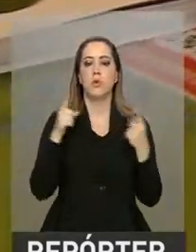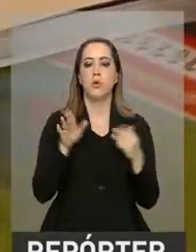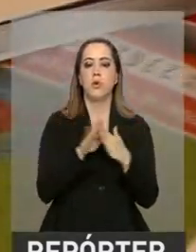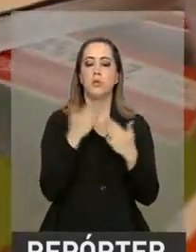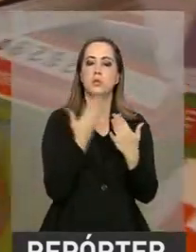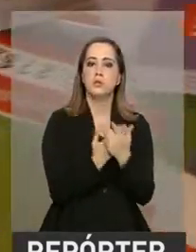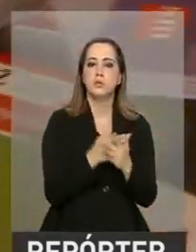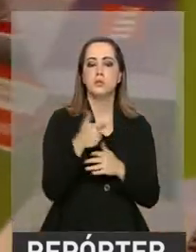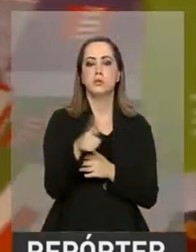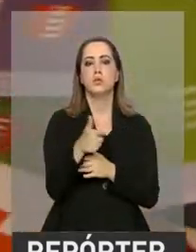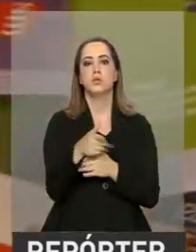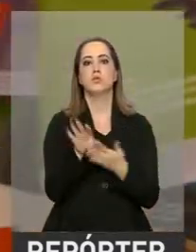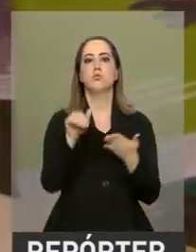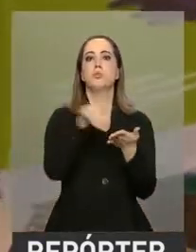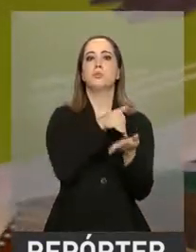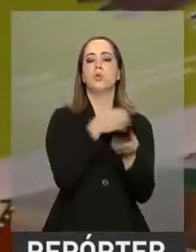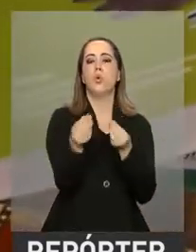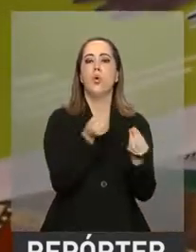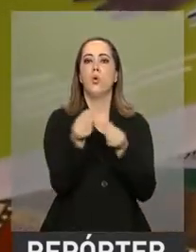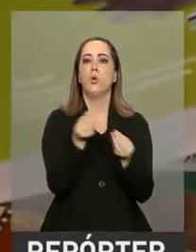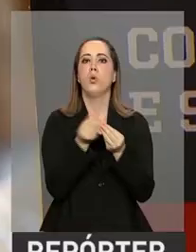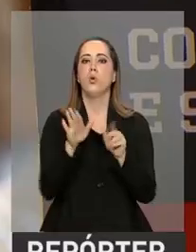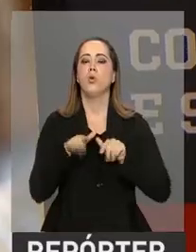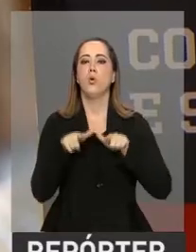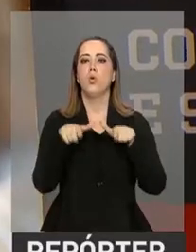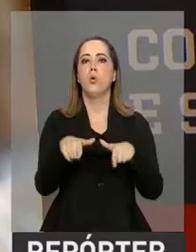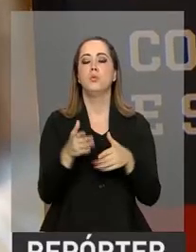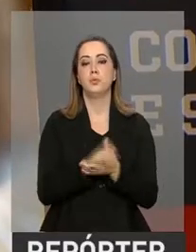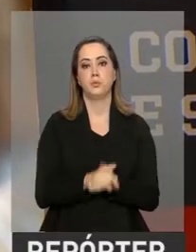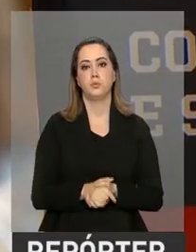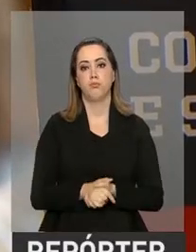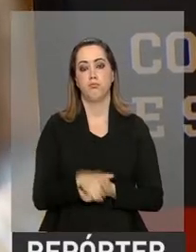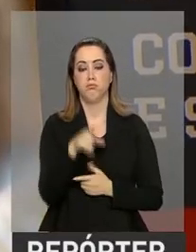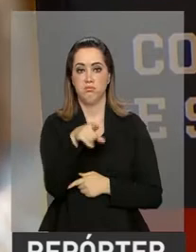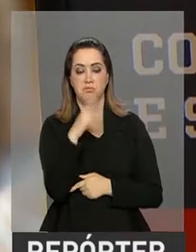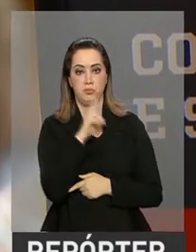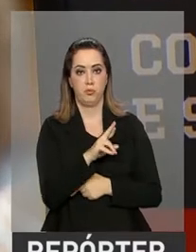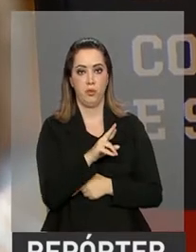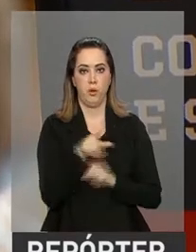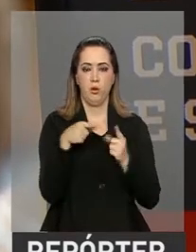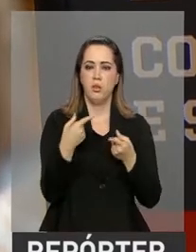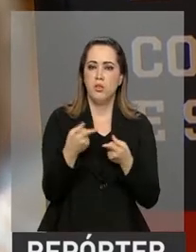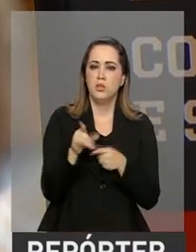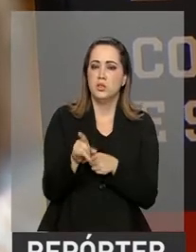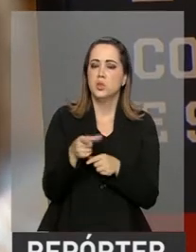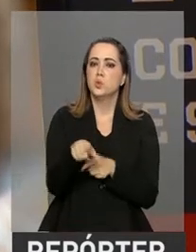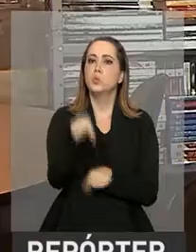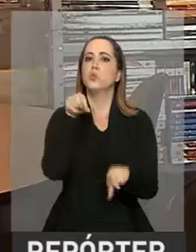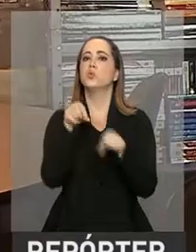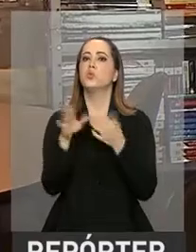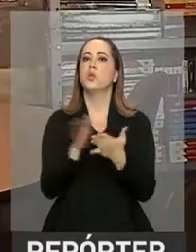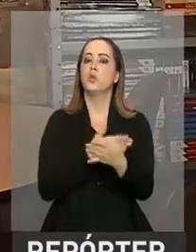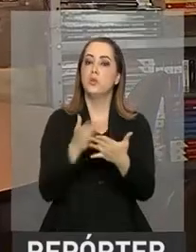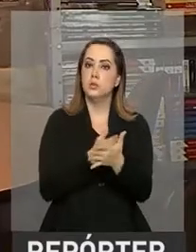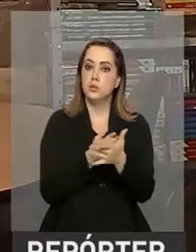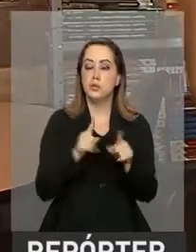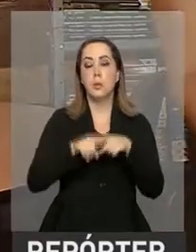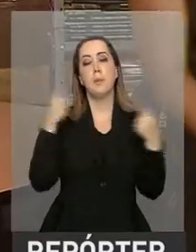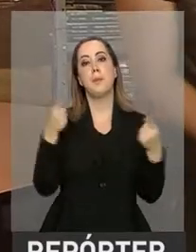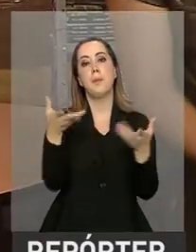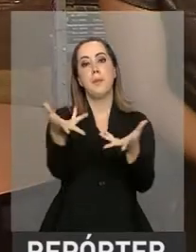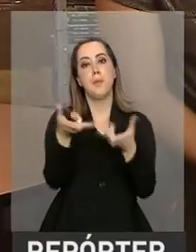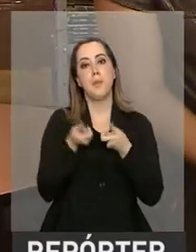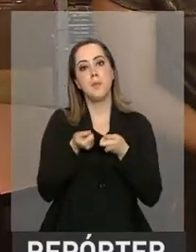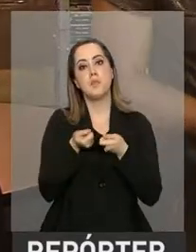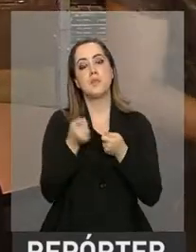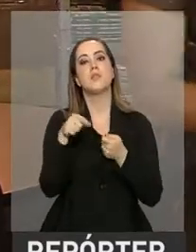como como fazem para participar ora o fato de você não participar da escolha não impediu que você não vai receber o livro é o livro